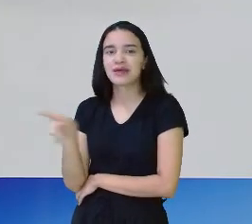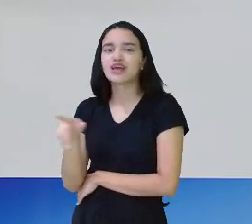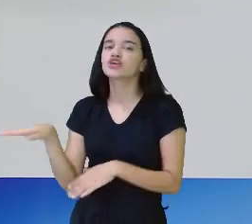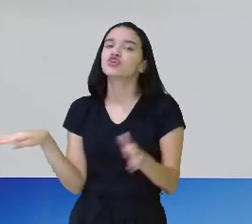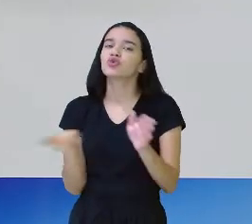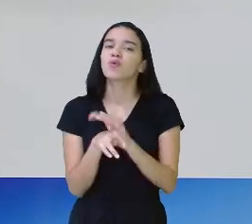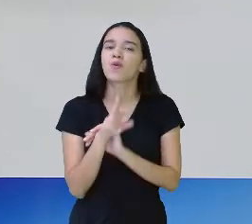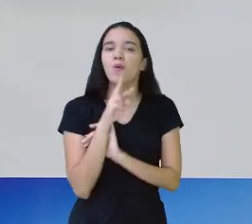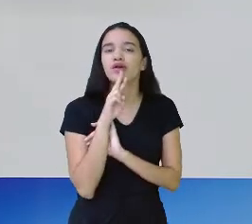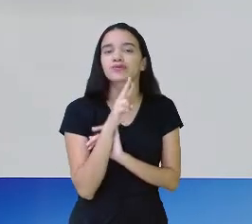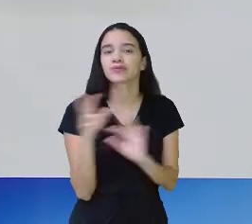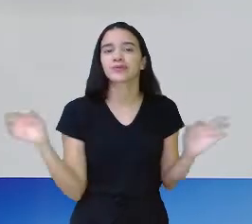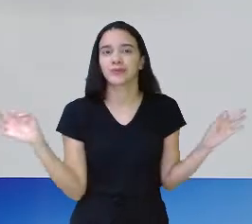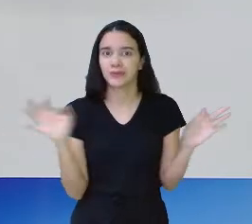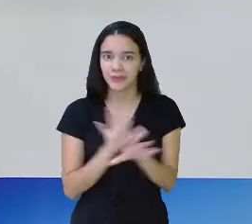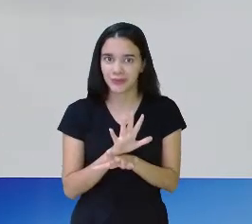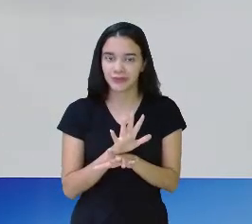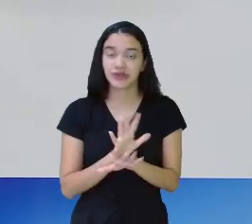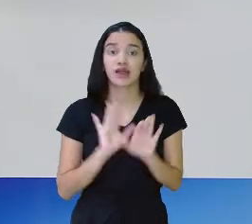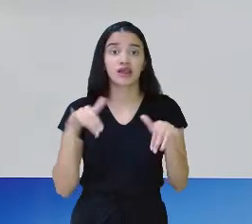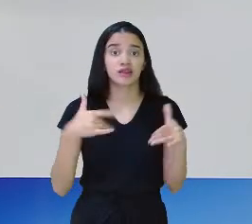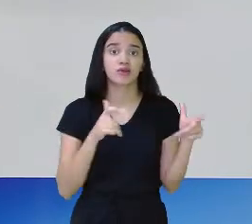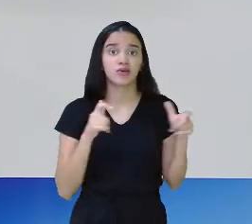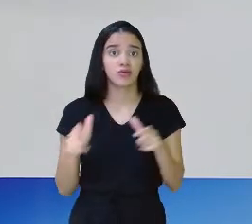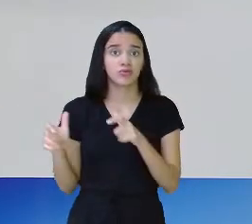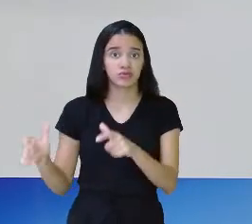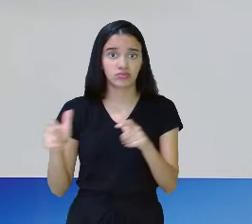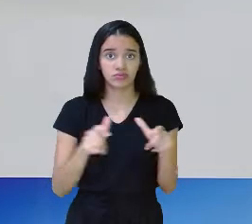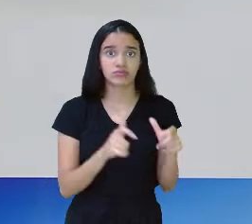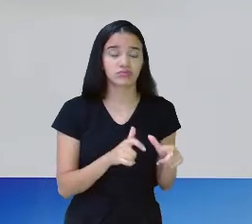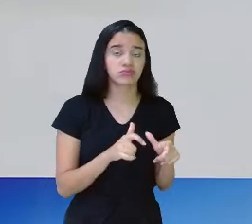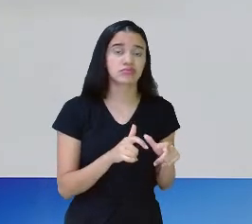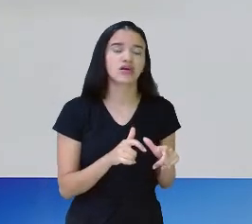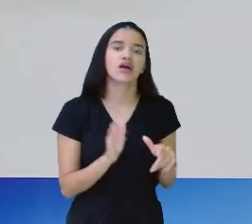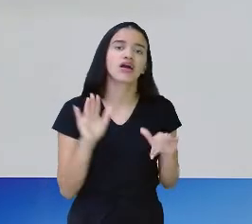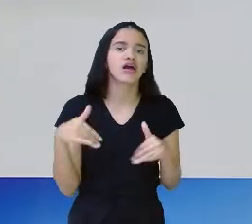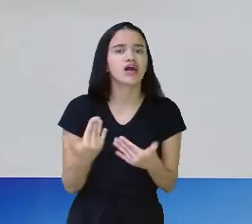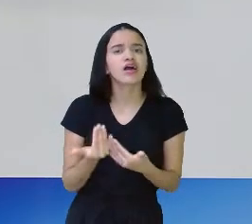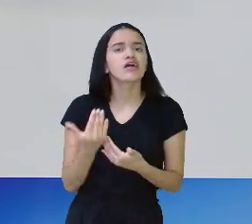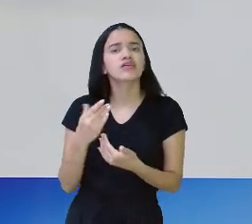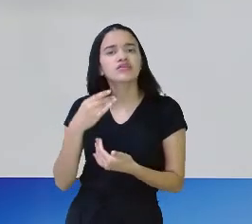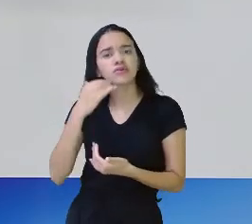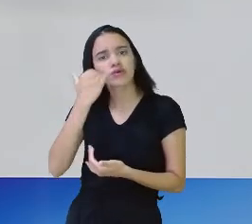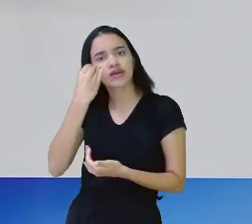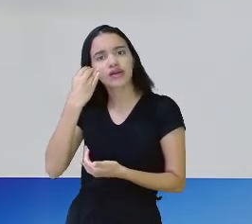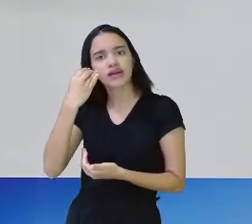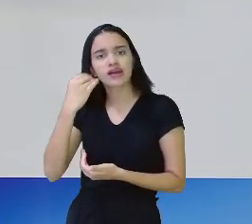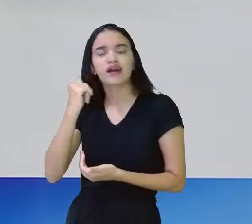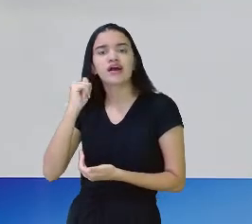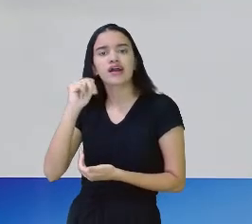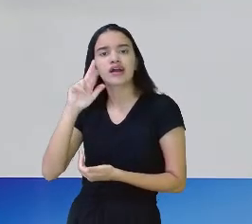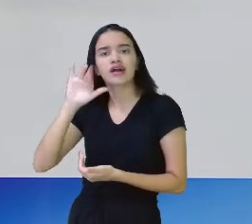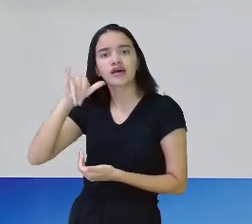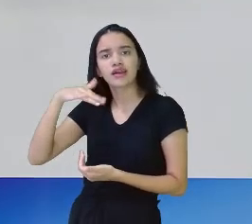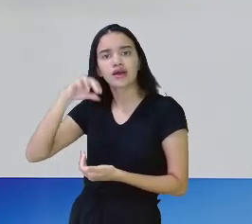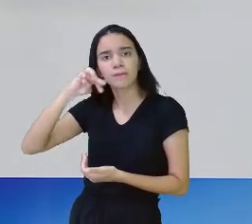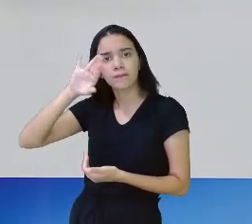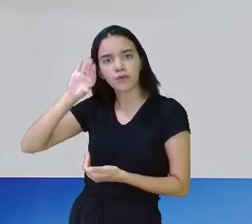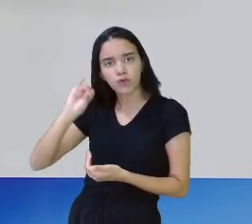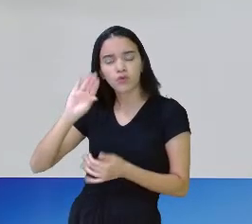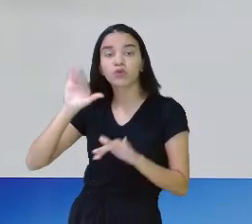com a resposta prontinha. Então, em alguns pontos, sinônimos. No caso do caramujo aí, que a gente viu,